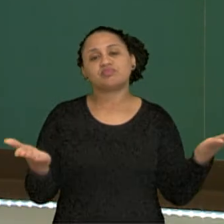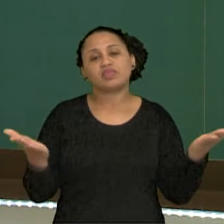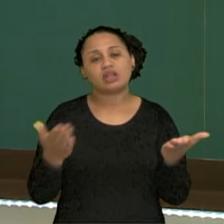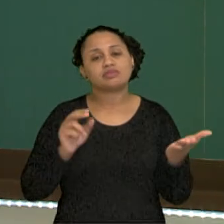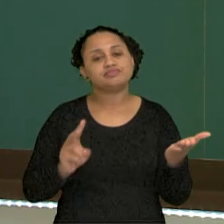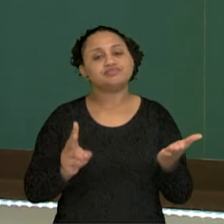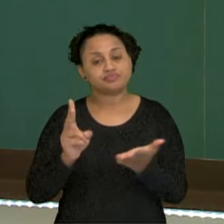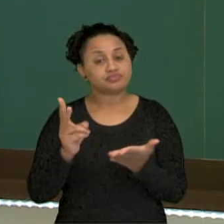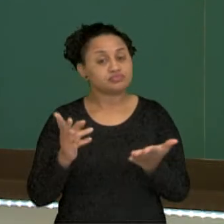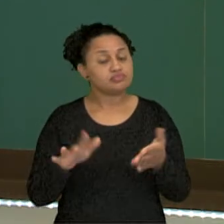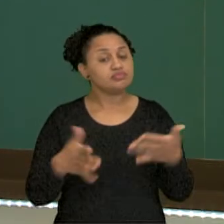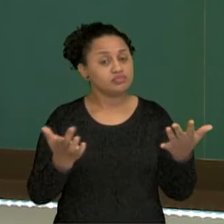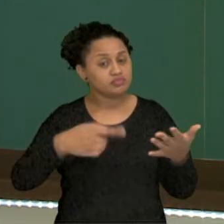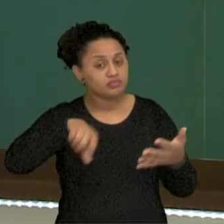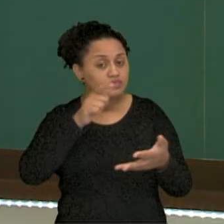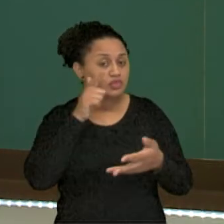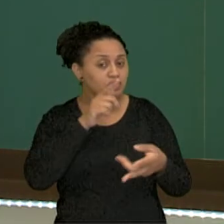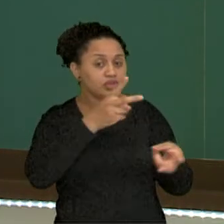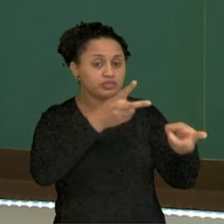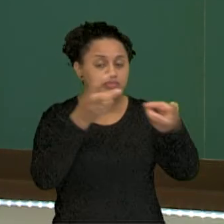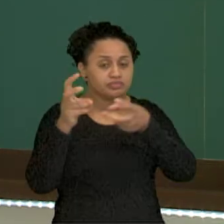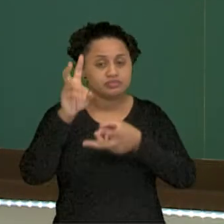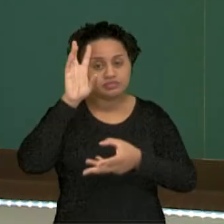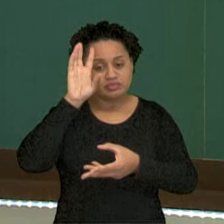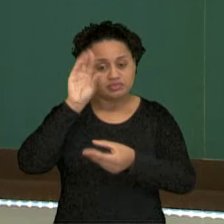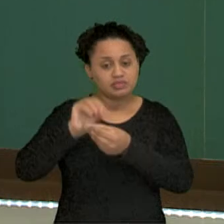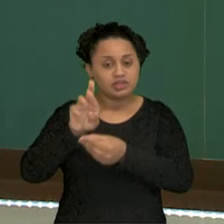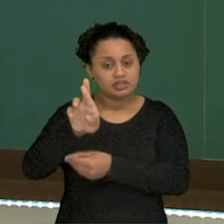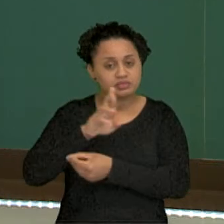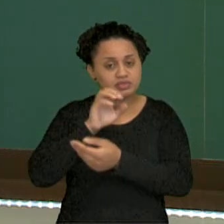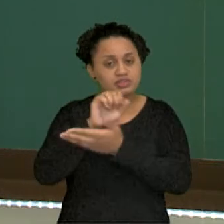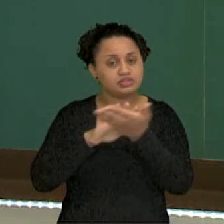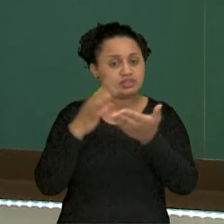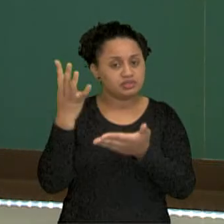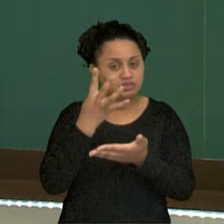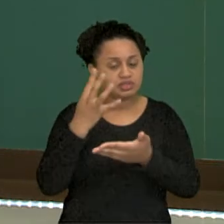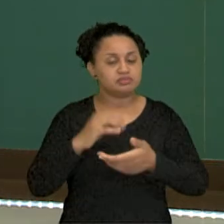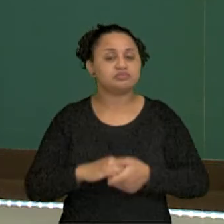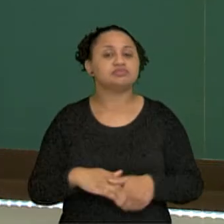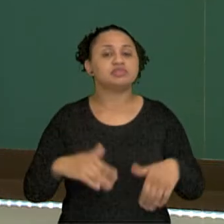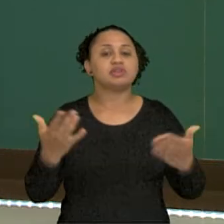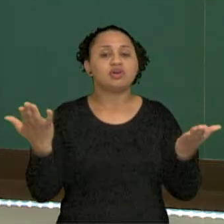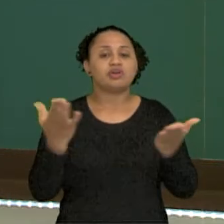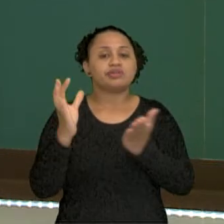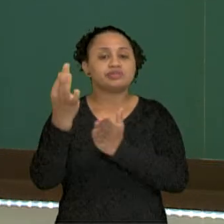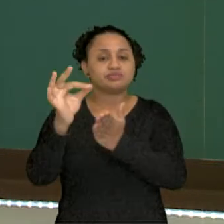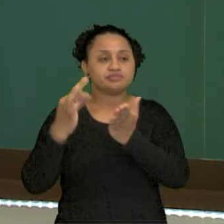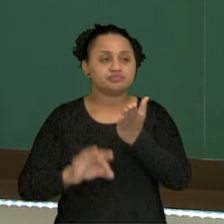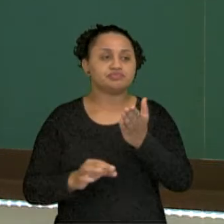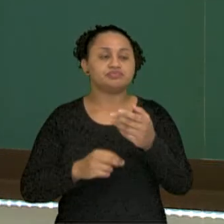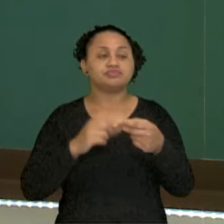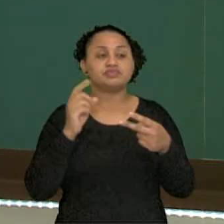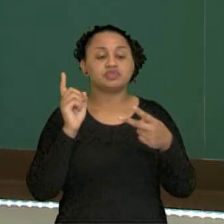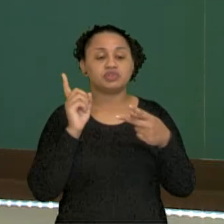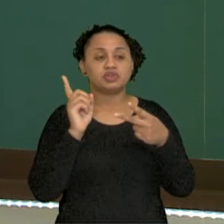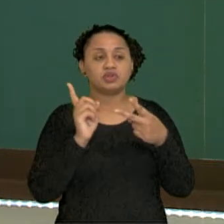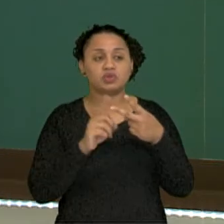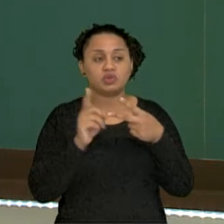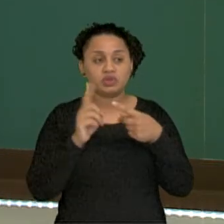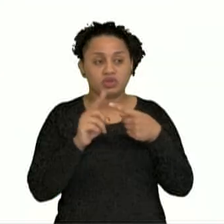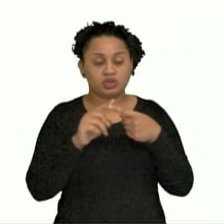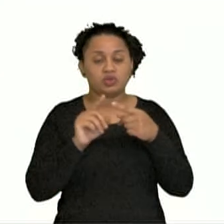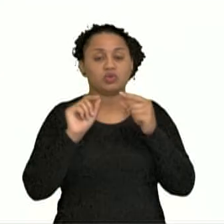Voltamos! E aí, conseguiram responder a atividade 4? Então vamos para a correção. O segundo é que ela